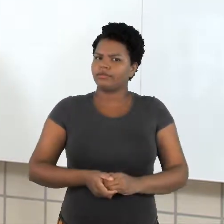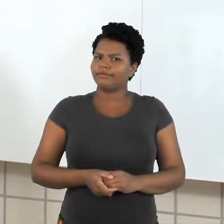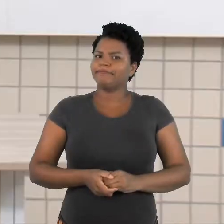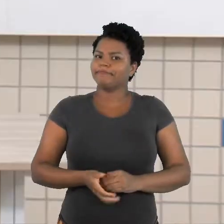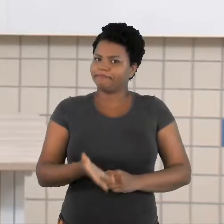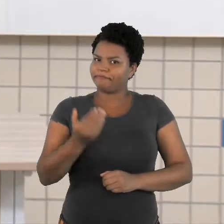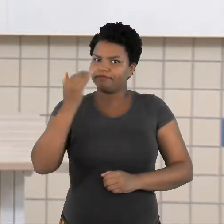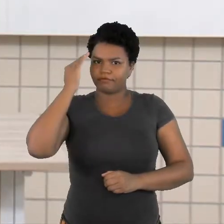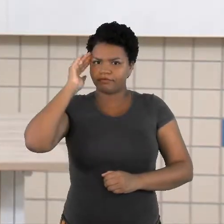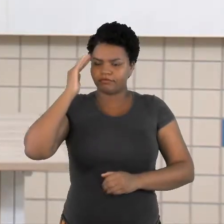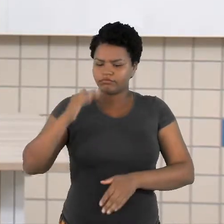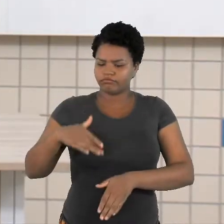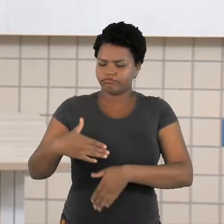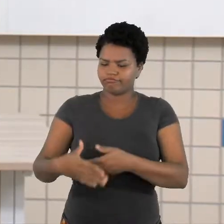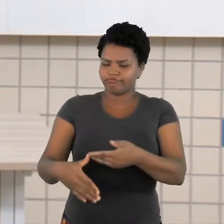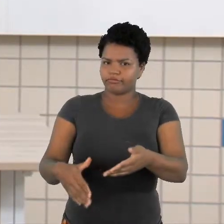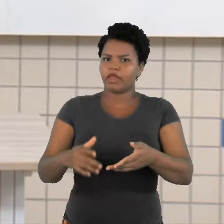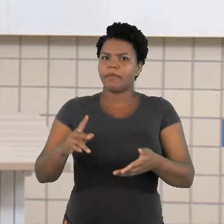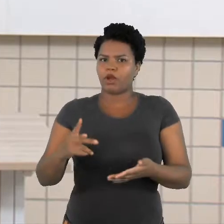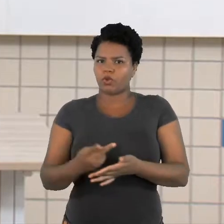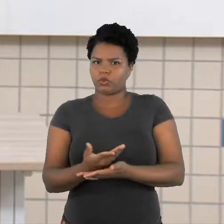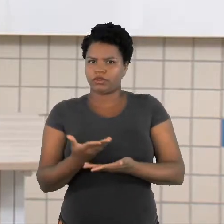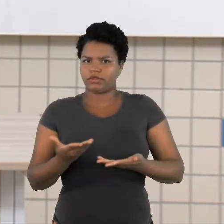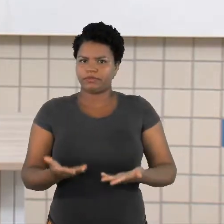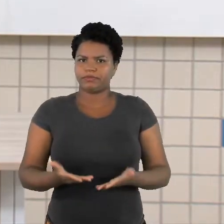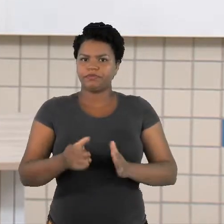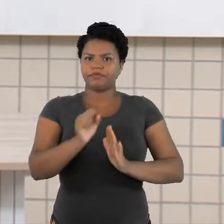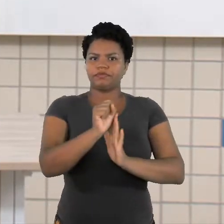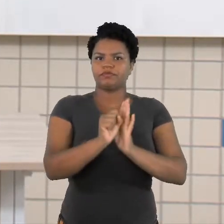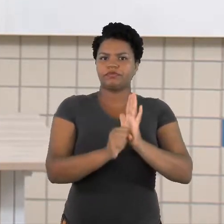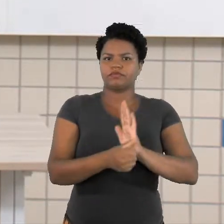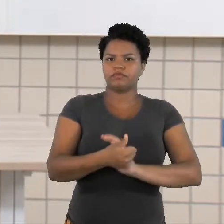acontecesse. No século XIX,